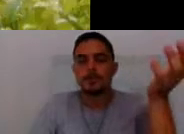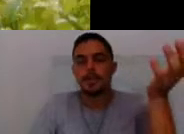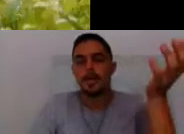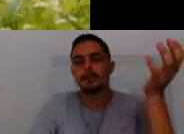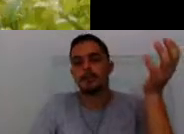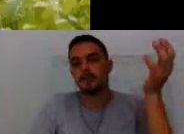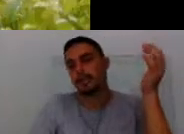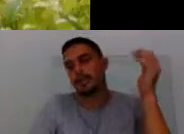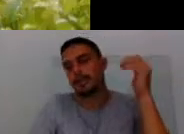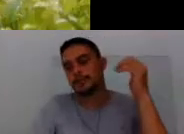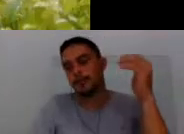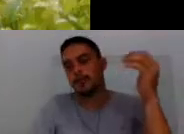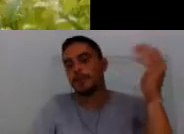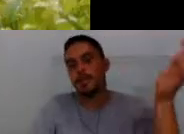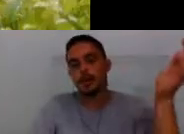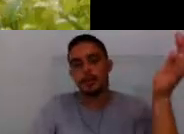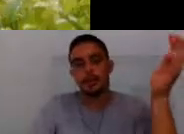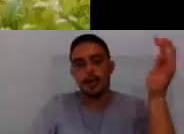aplicação de água